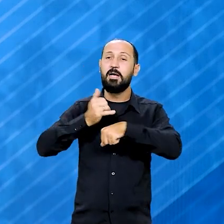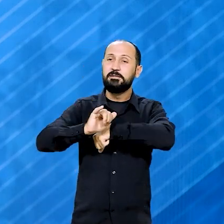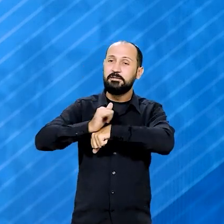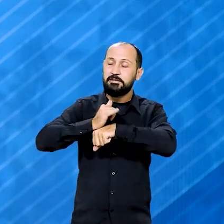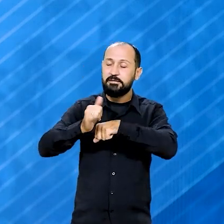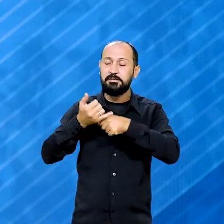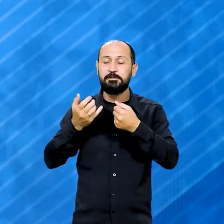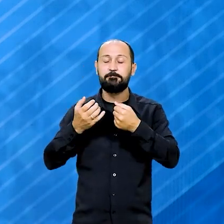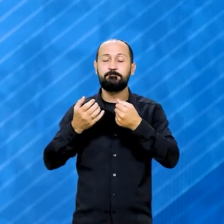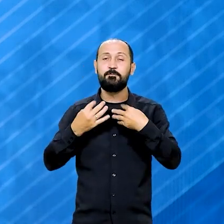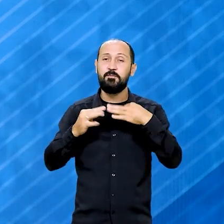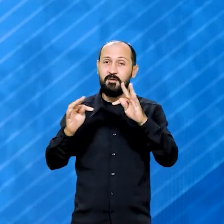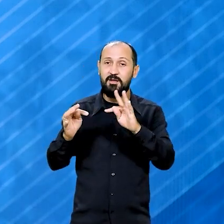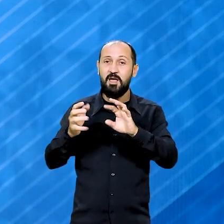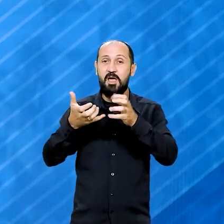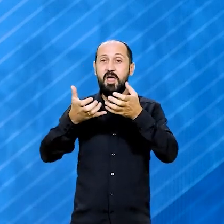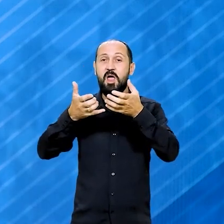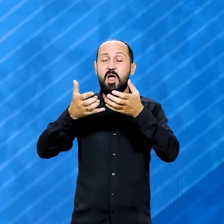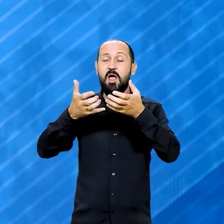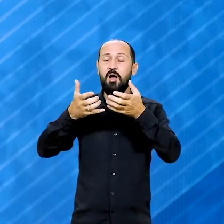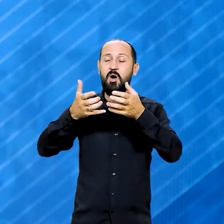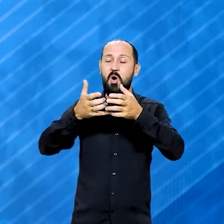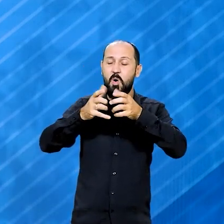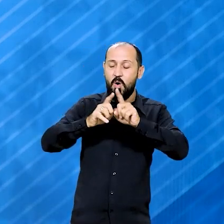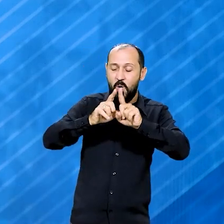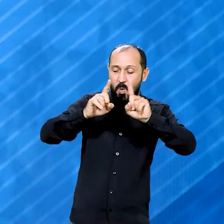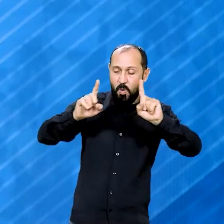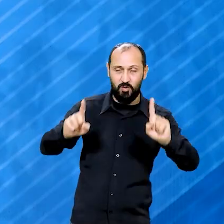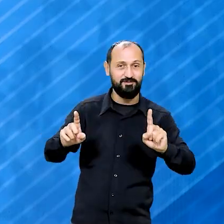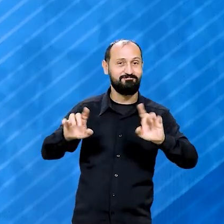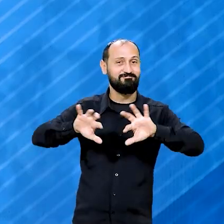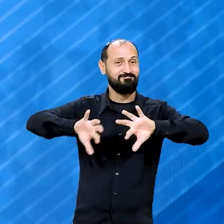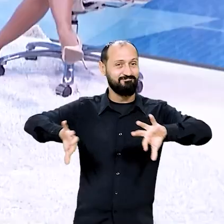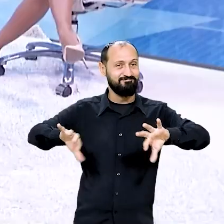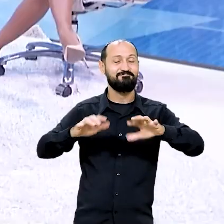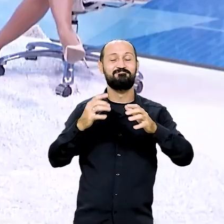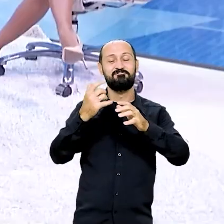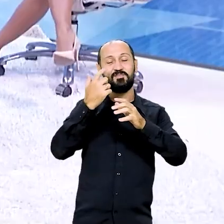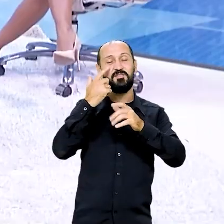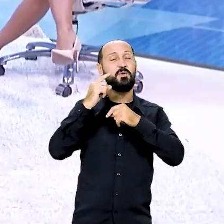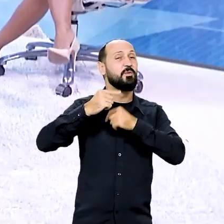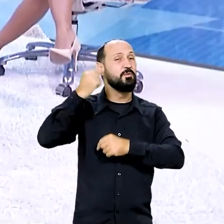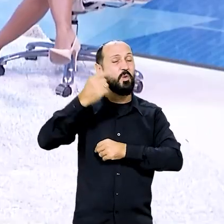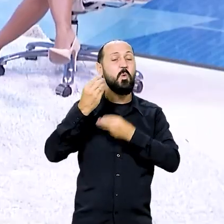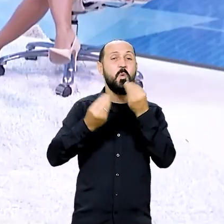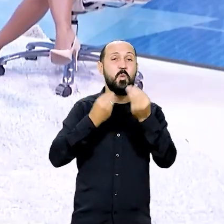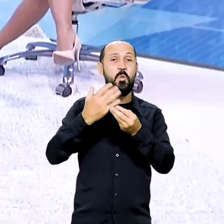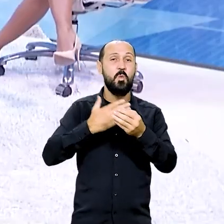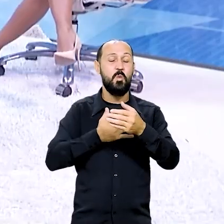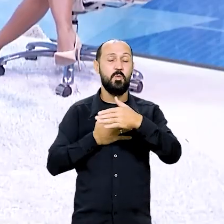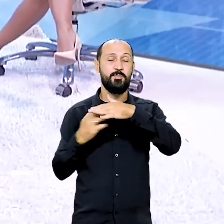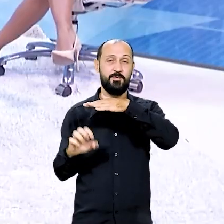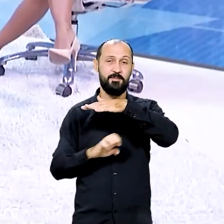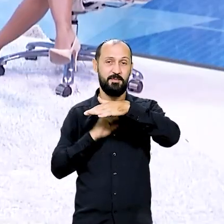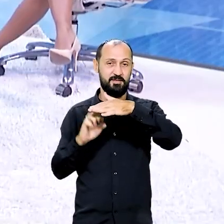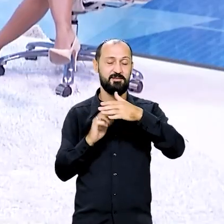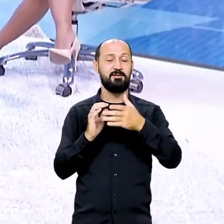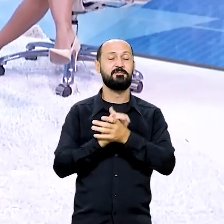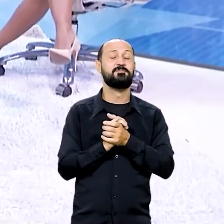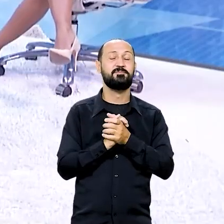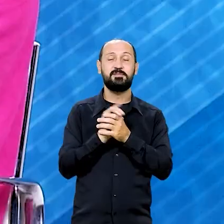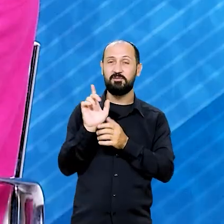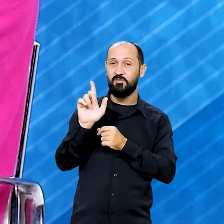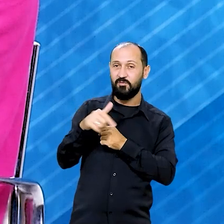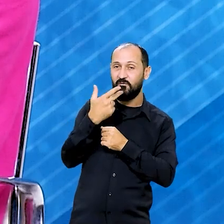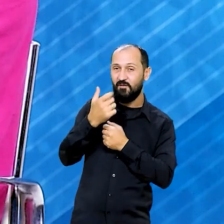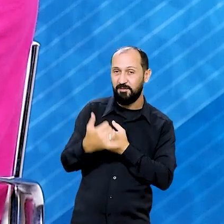ferramentas tecnológicas que ele vai utilizar é o outro ladinho do escritório. Então a gente começa a ver o advogado como uma figura de